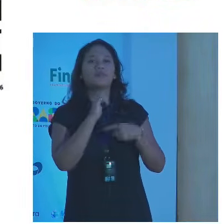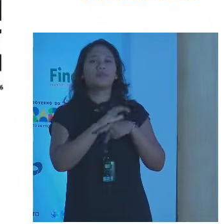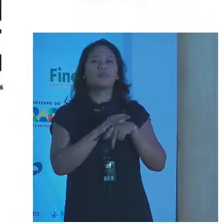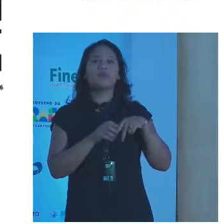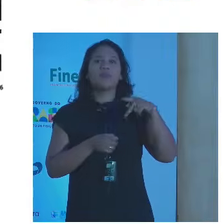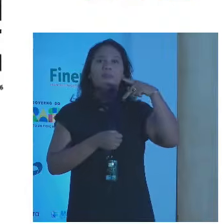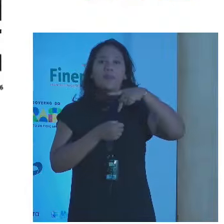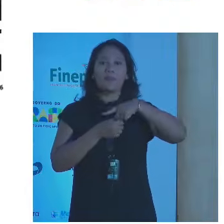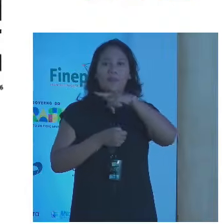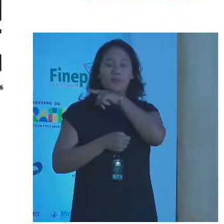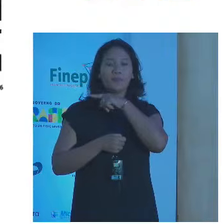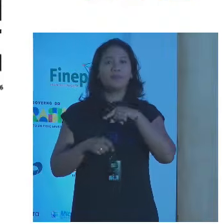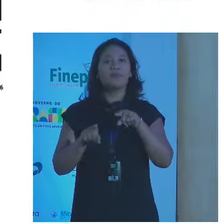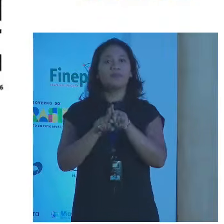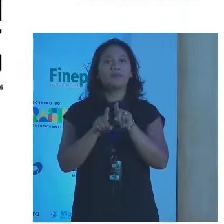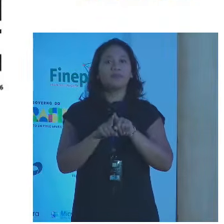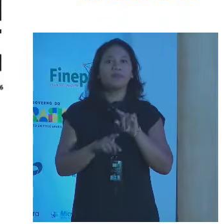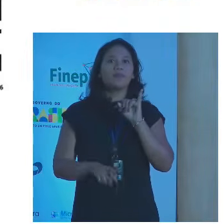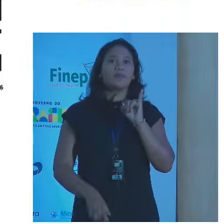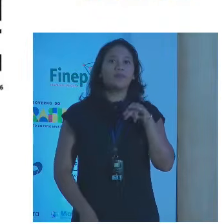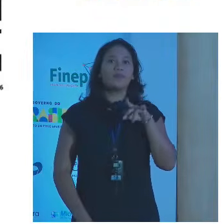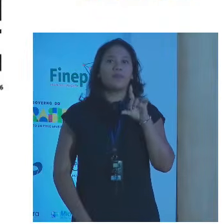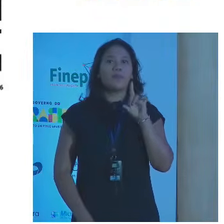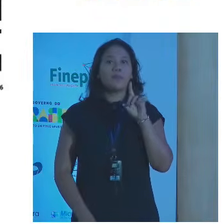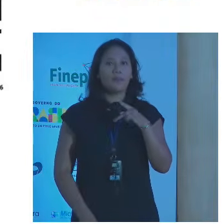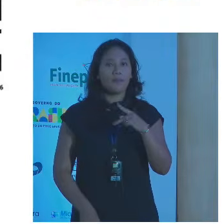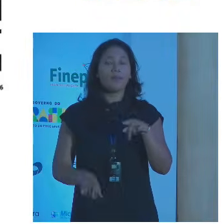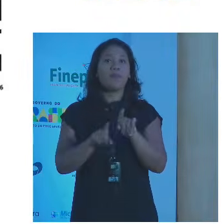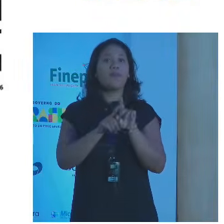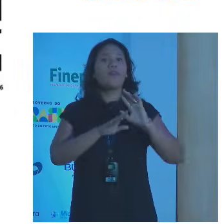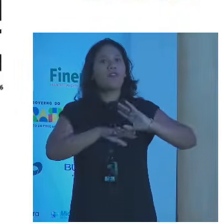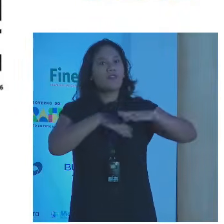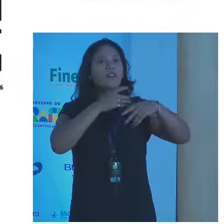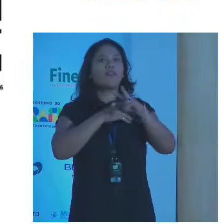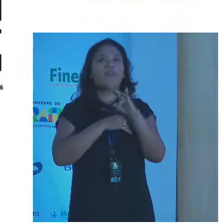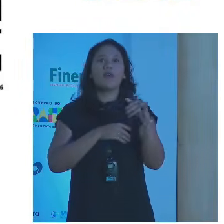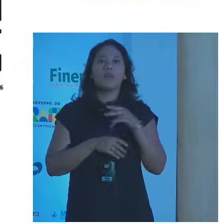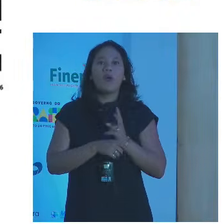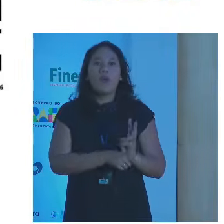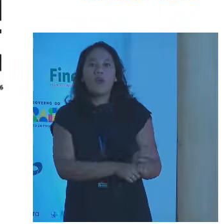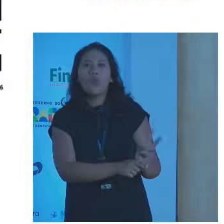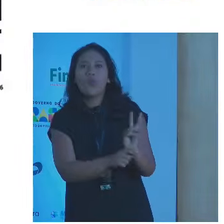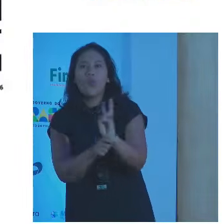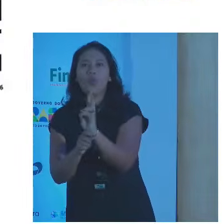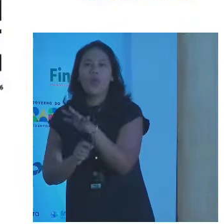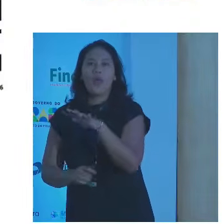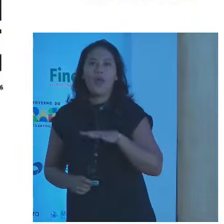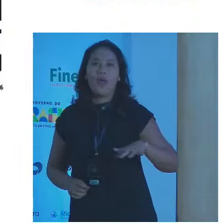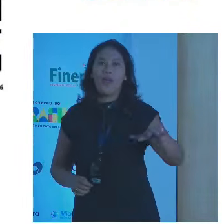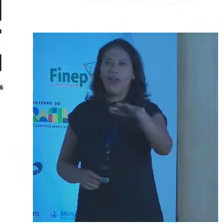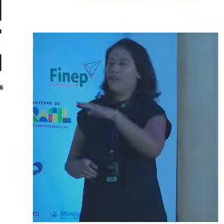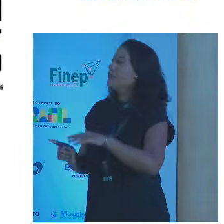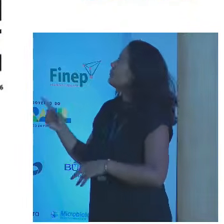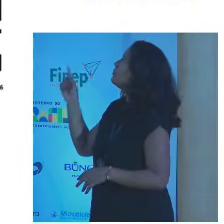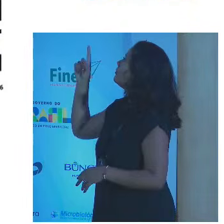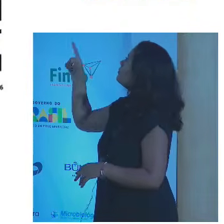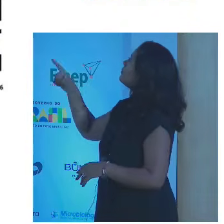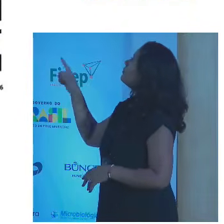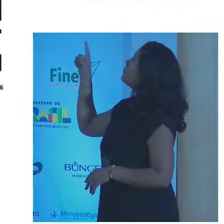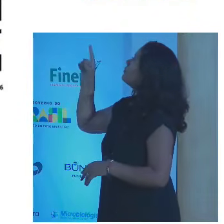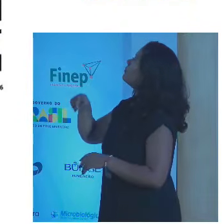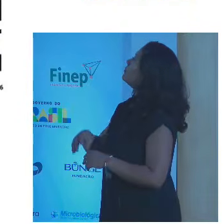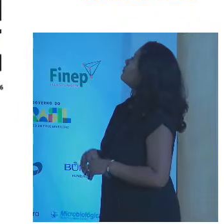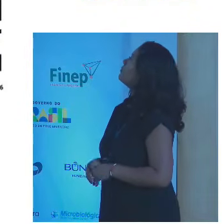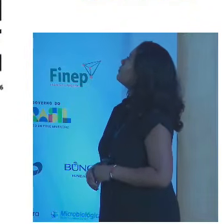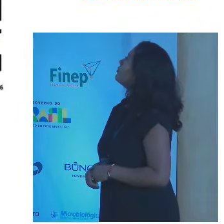Petrobras e da ANP, a gente vai avançar bastante no conhecimento dessa área. Isso aqui são os